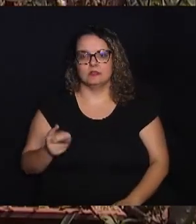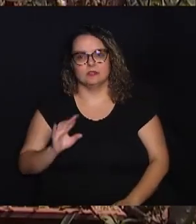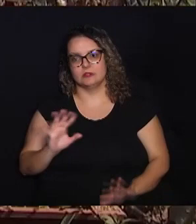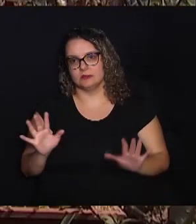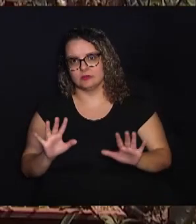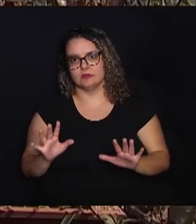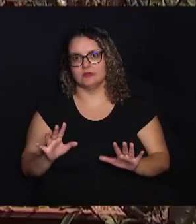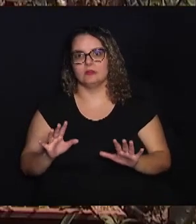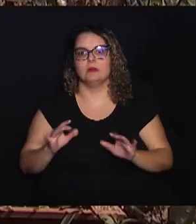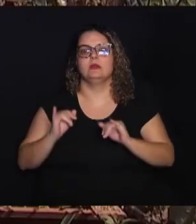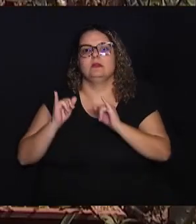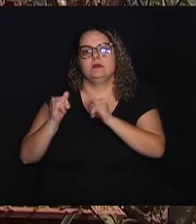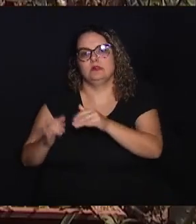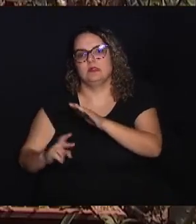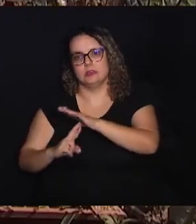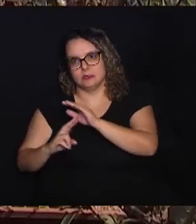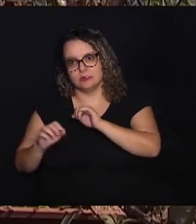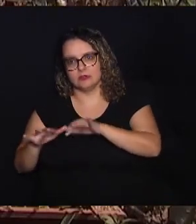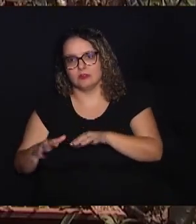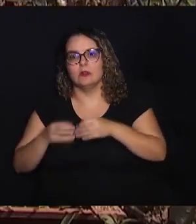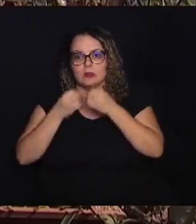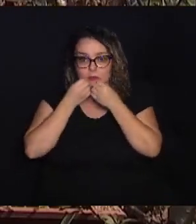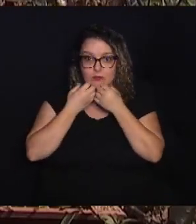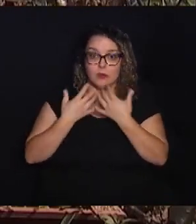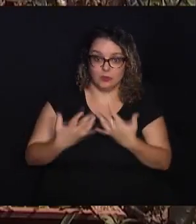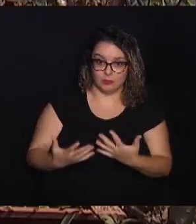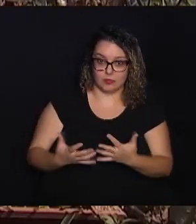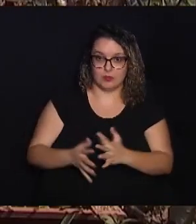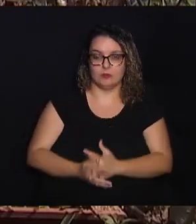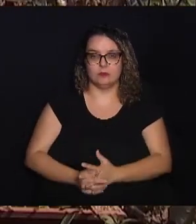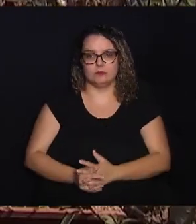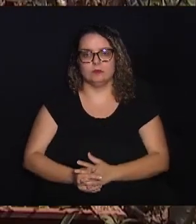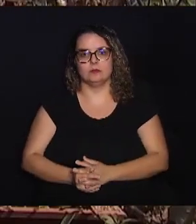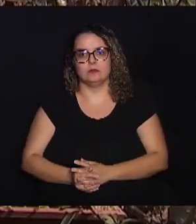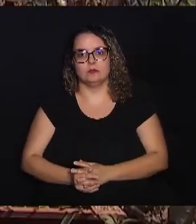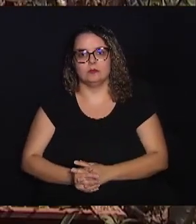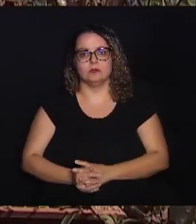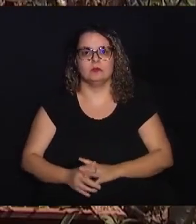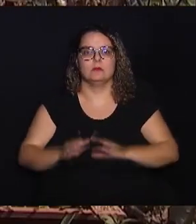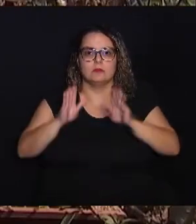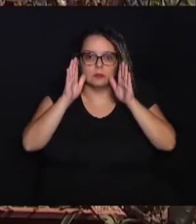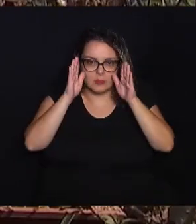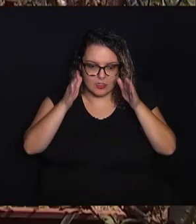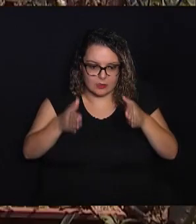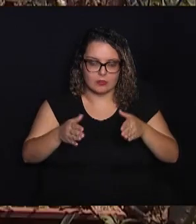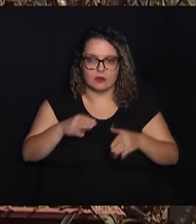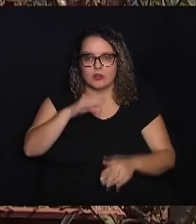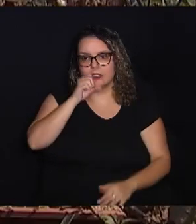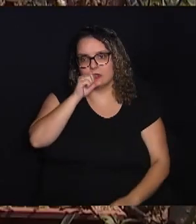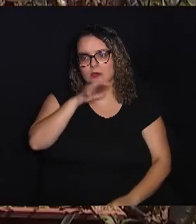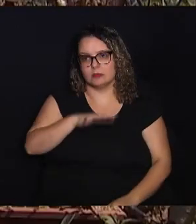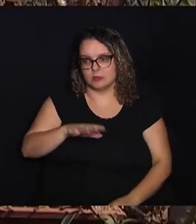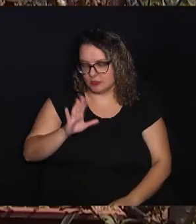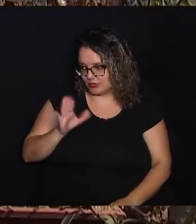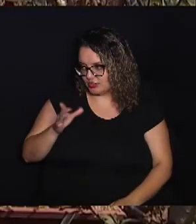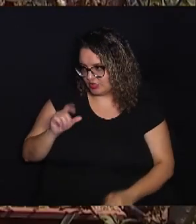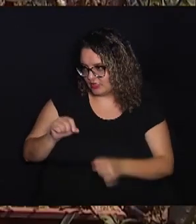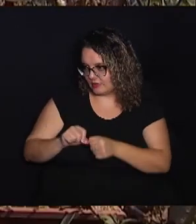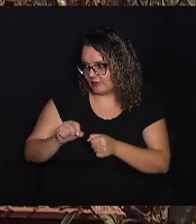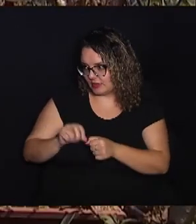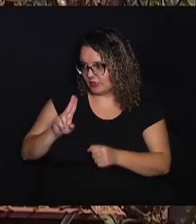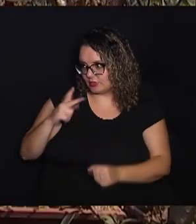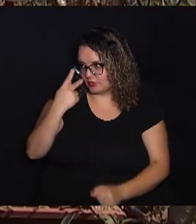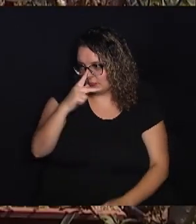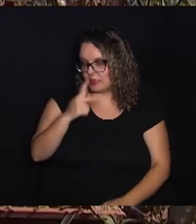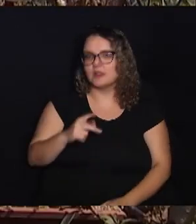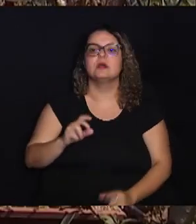onde eu desisti da feira, uma feira muito boa, mas aí eu comecei a focar os sábados aqui. Mas você já tinha feito seu nome lá, então?